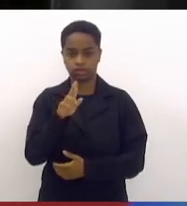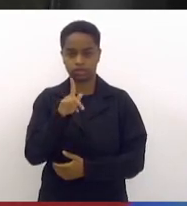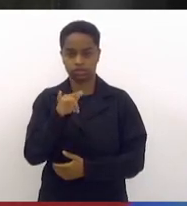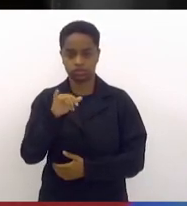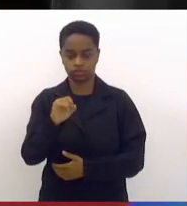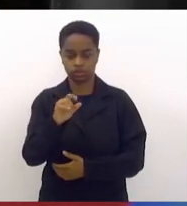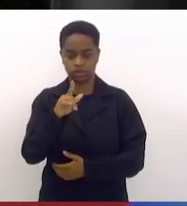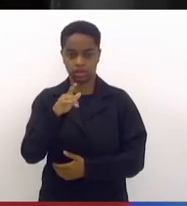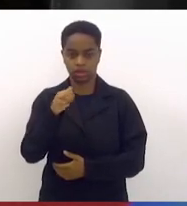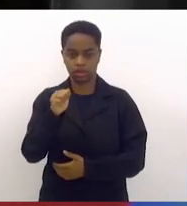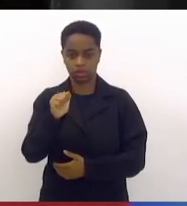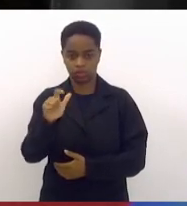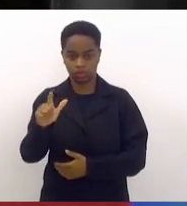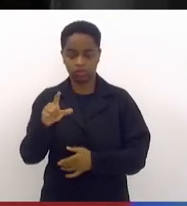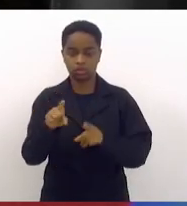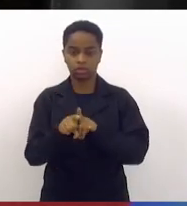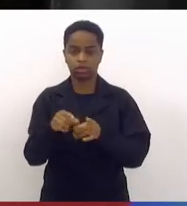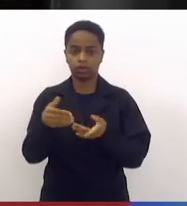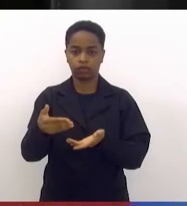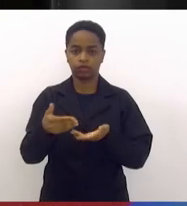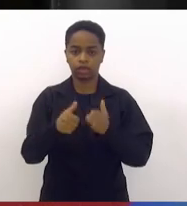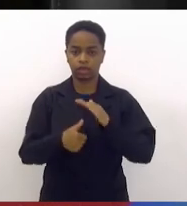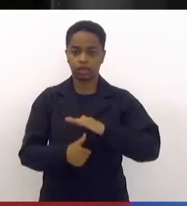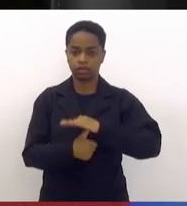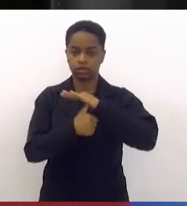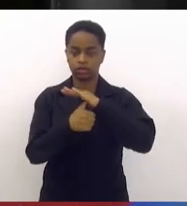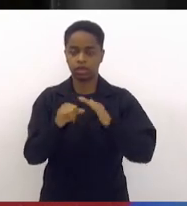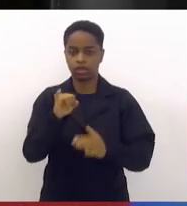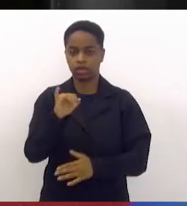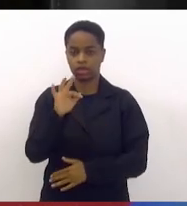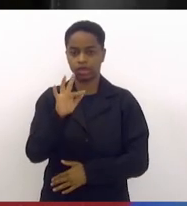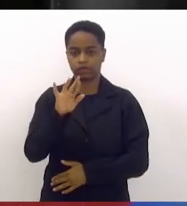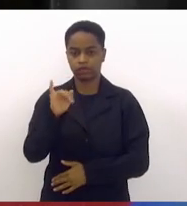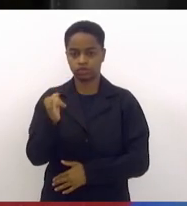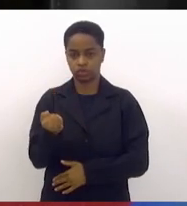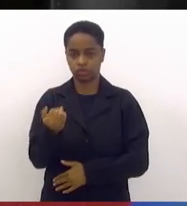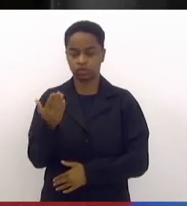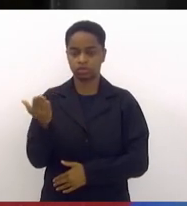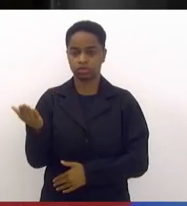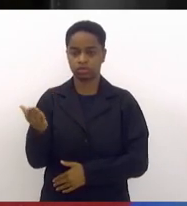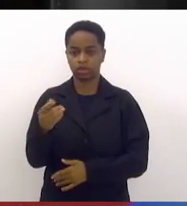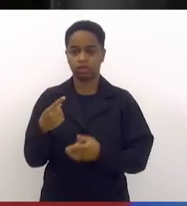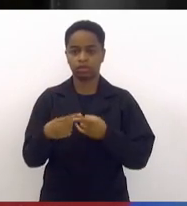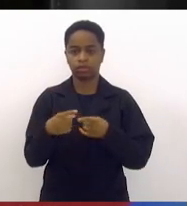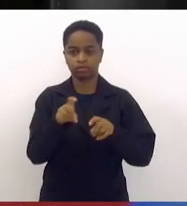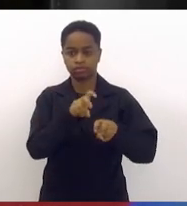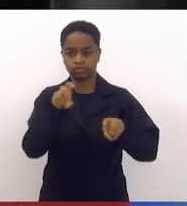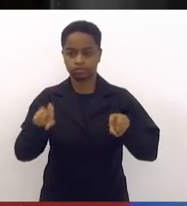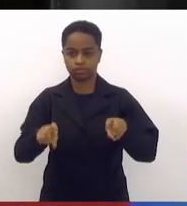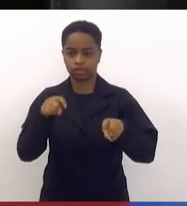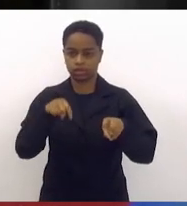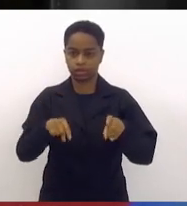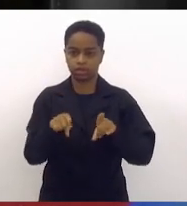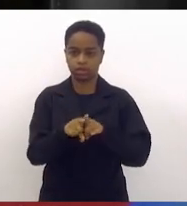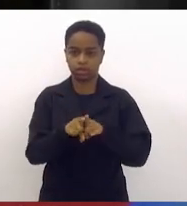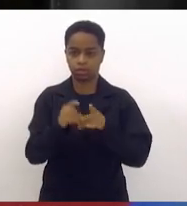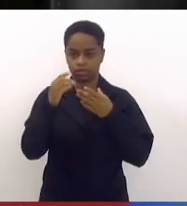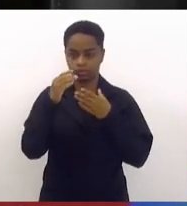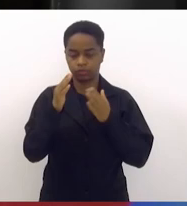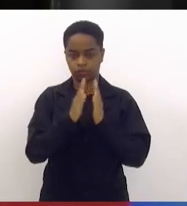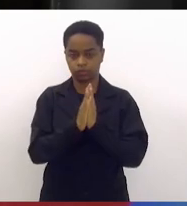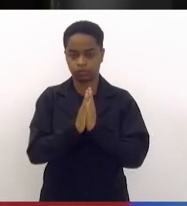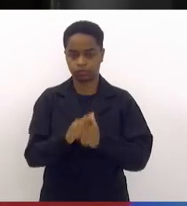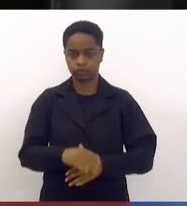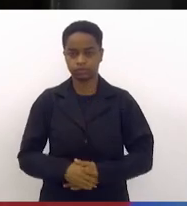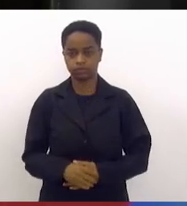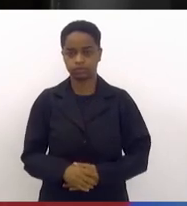e convidar aqui o nosso reitor do IFRJ o Senor Rafael Almada para compor aqui a mesa conosco também por